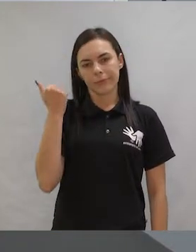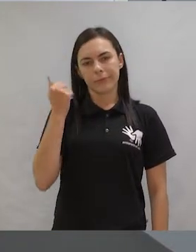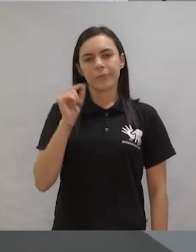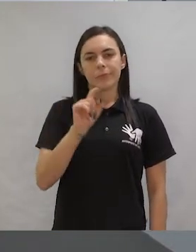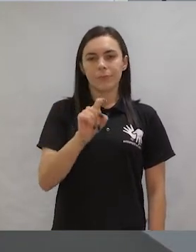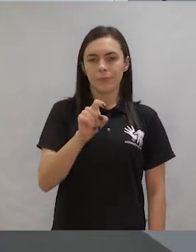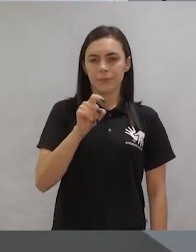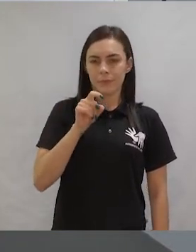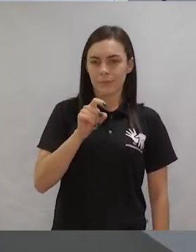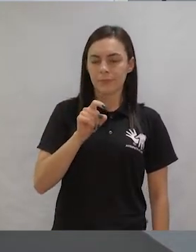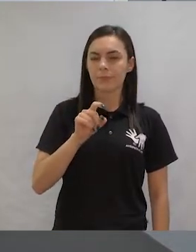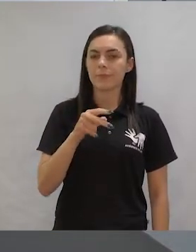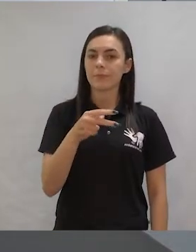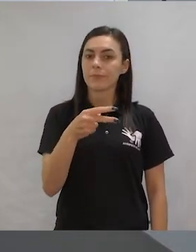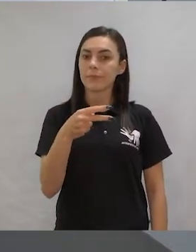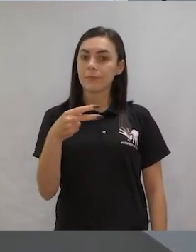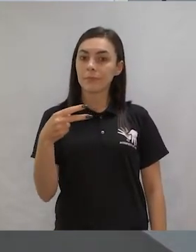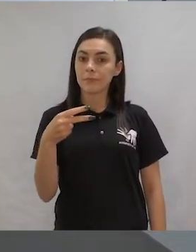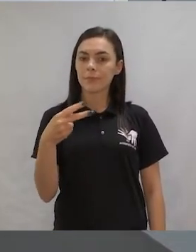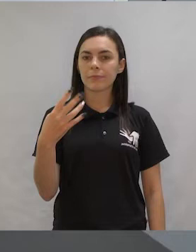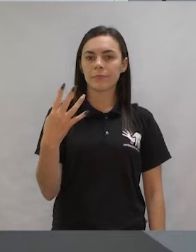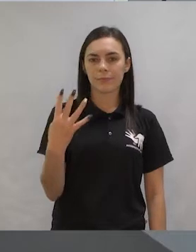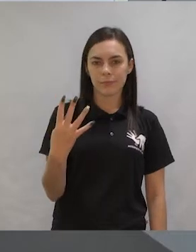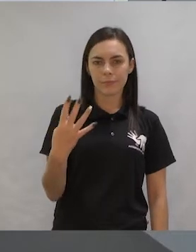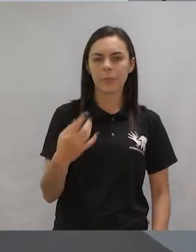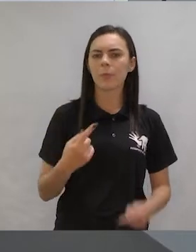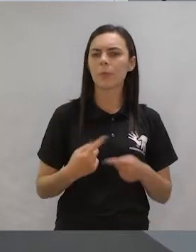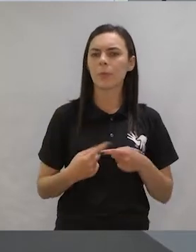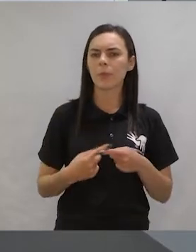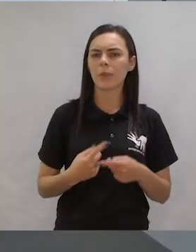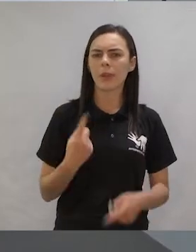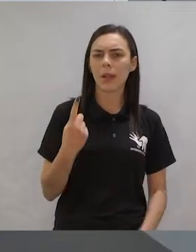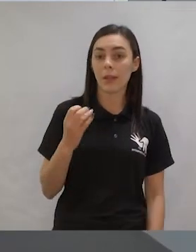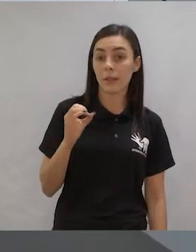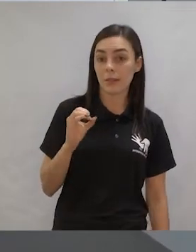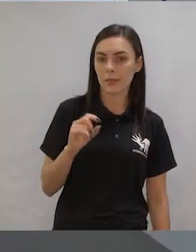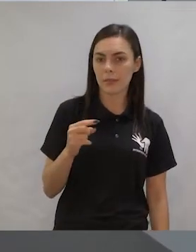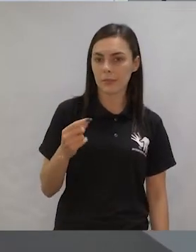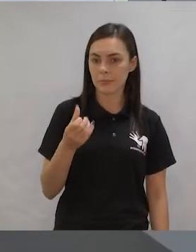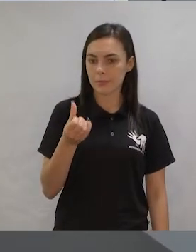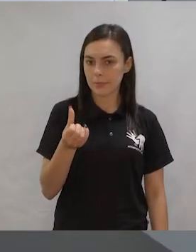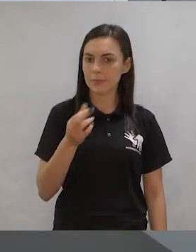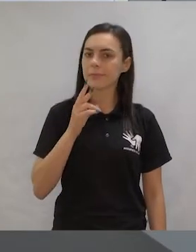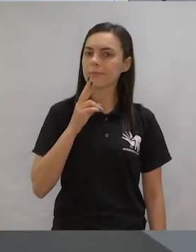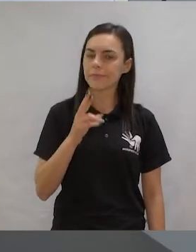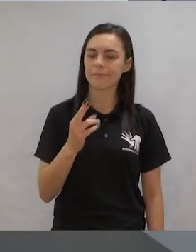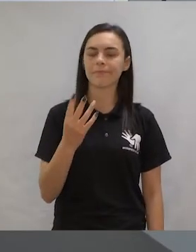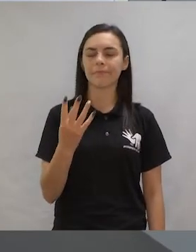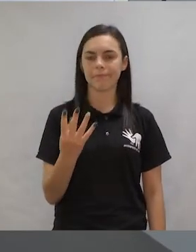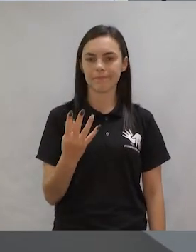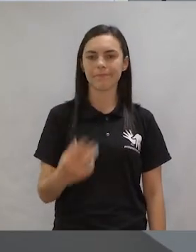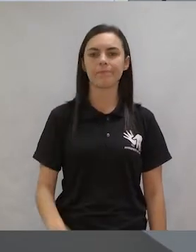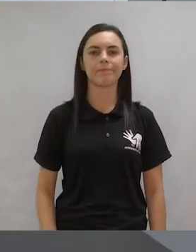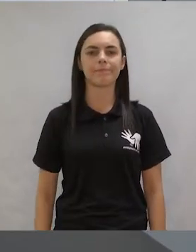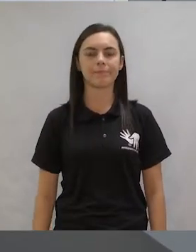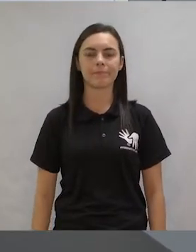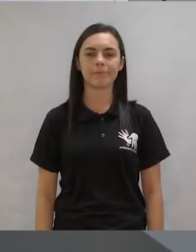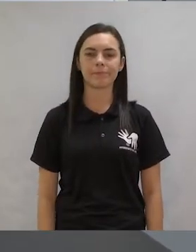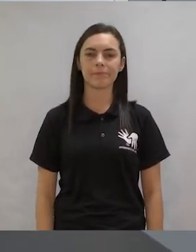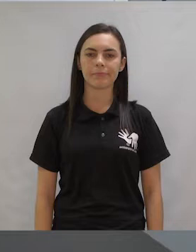sei que x é igual a 4, que 10 menos 6 é